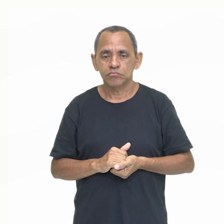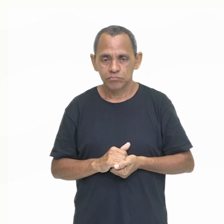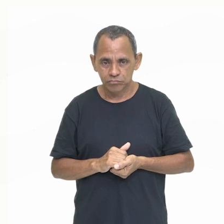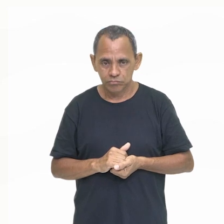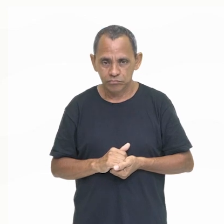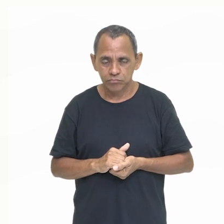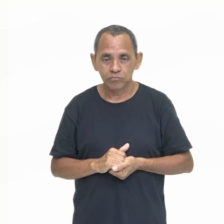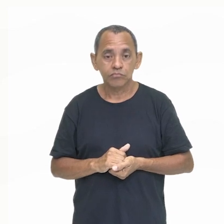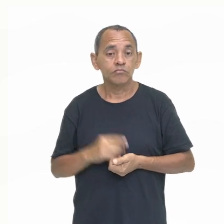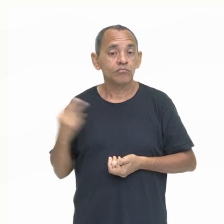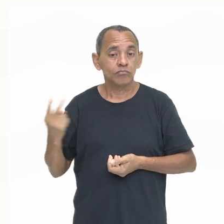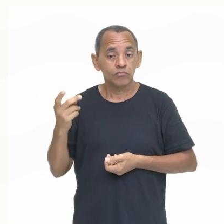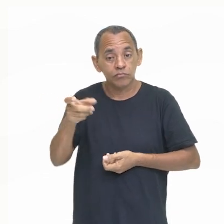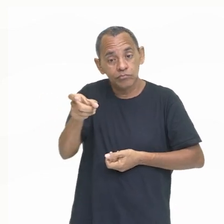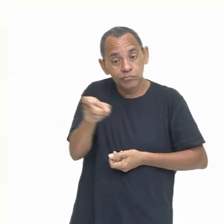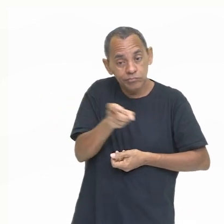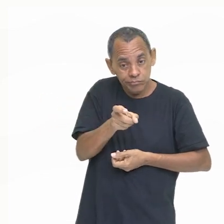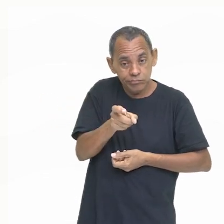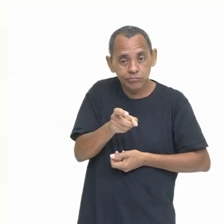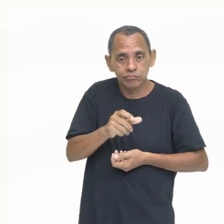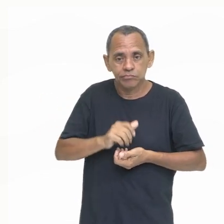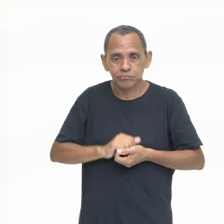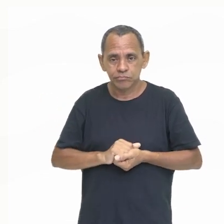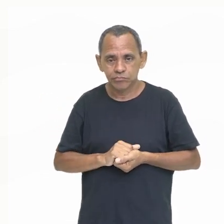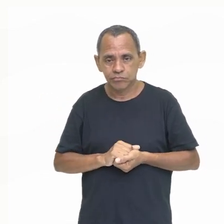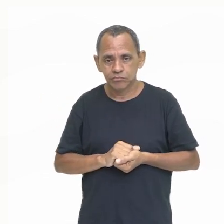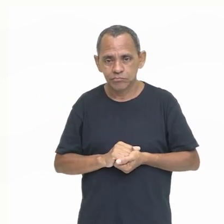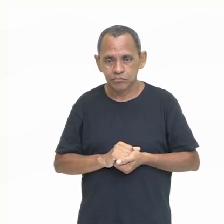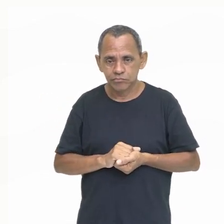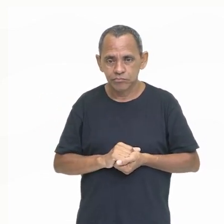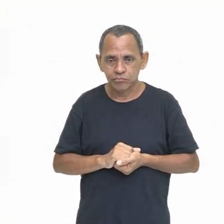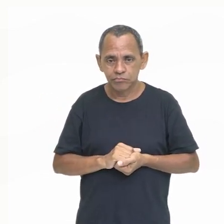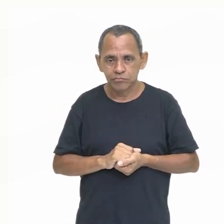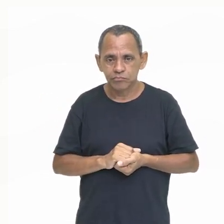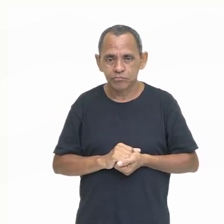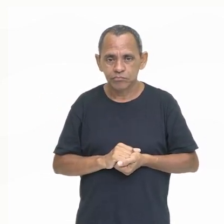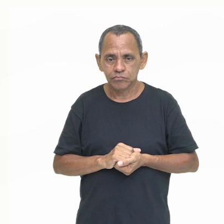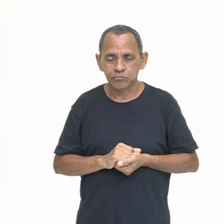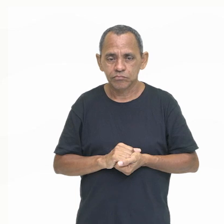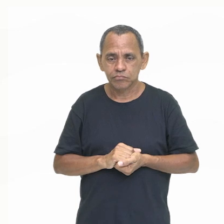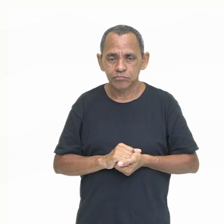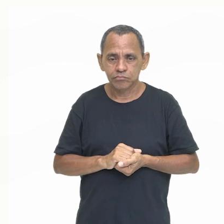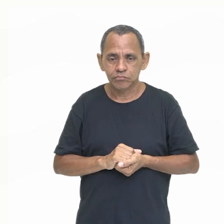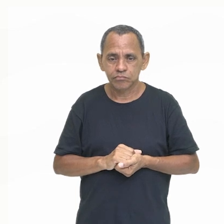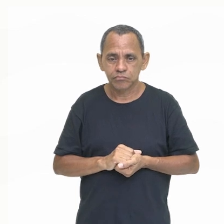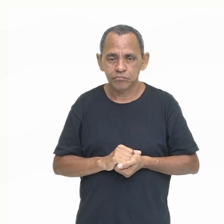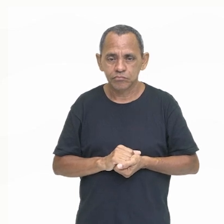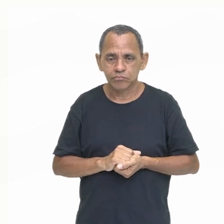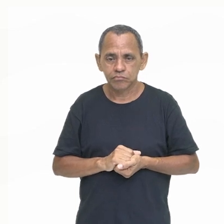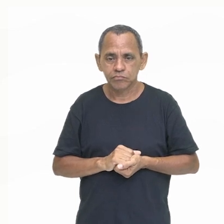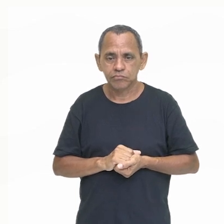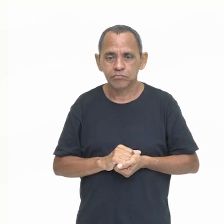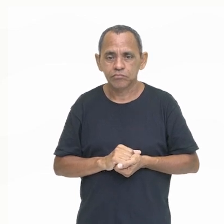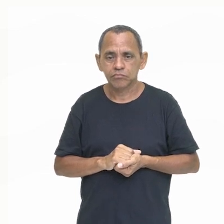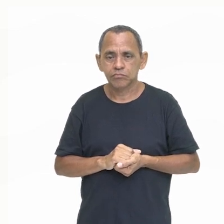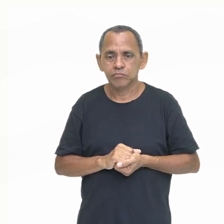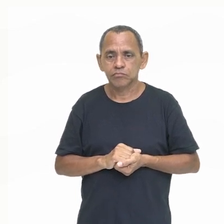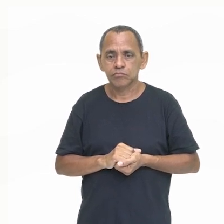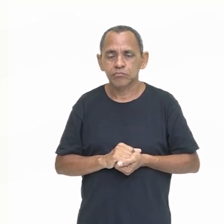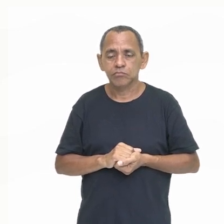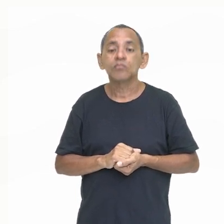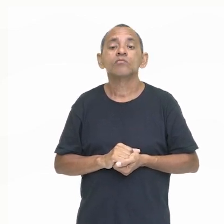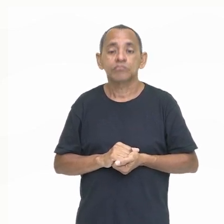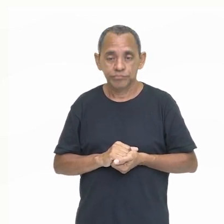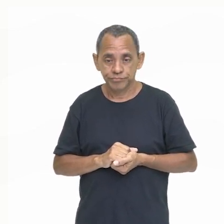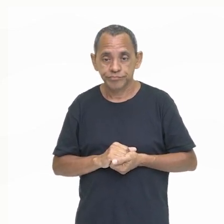função é um valor de x. Vamos trocar a nossa cor do pincel aqui para vermelho. É um valor de x, tal que ele é maior